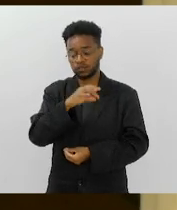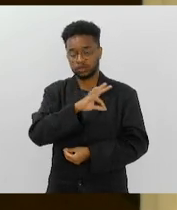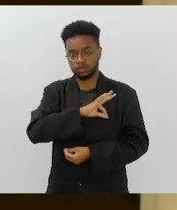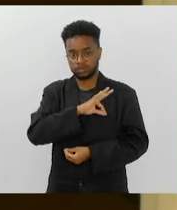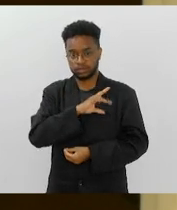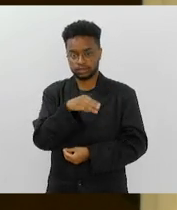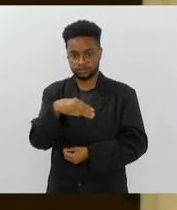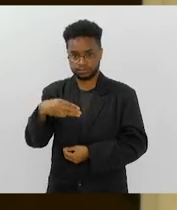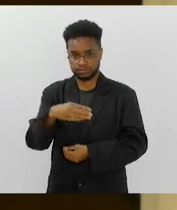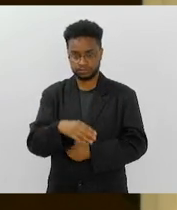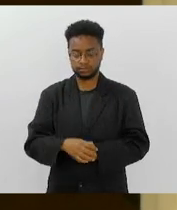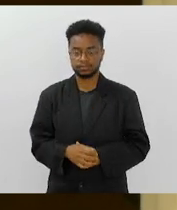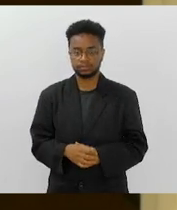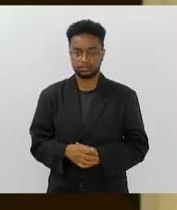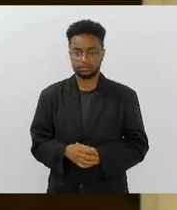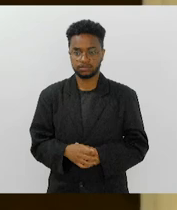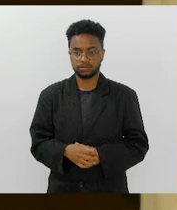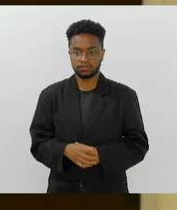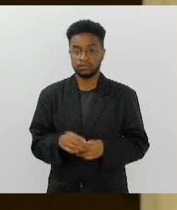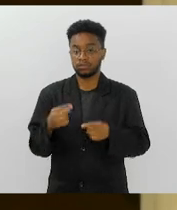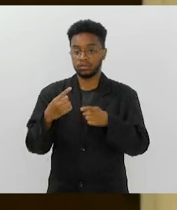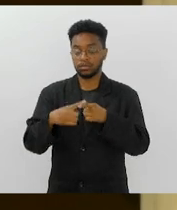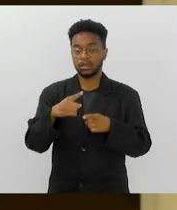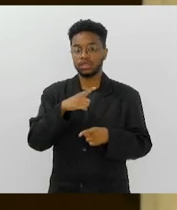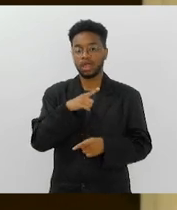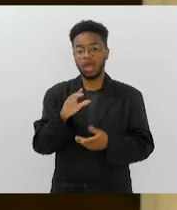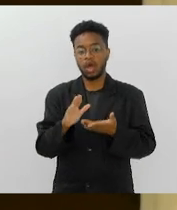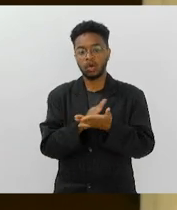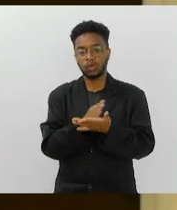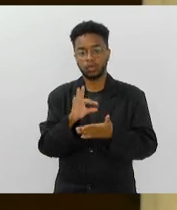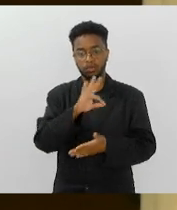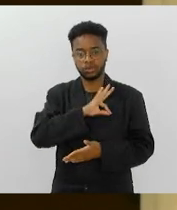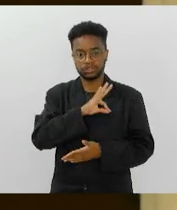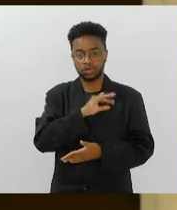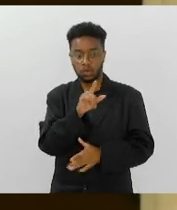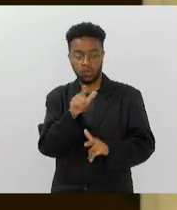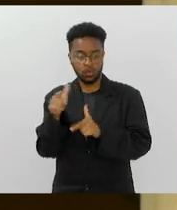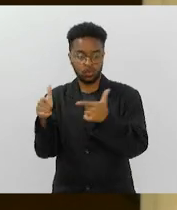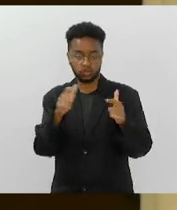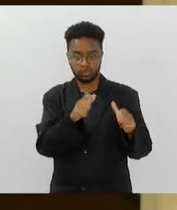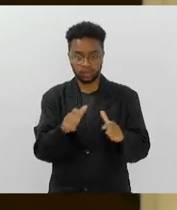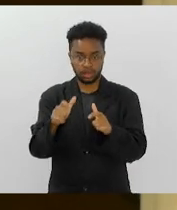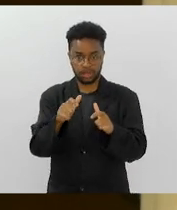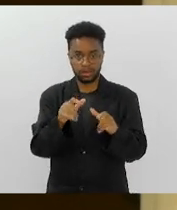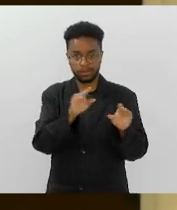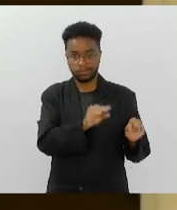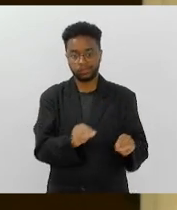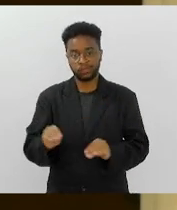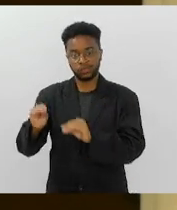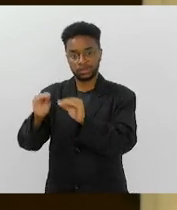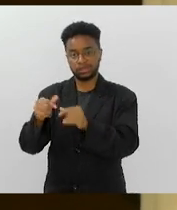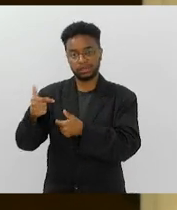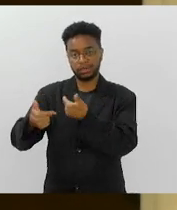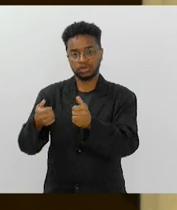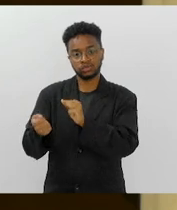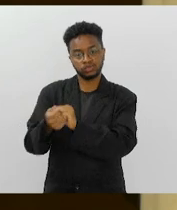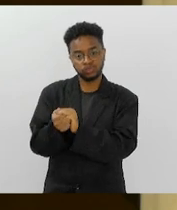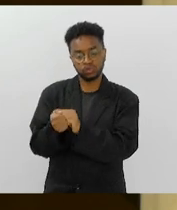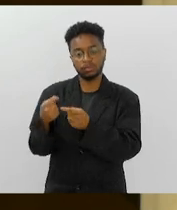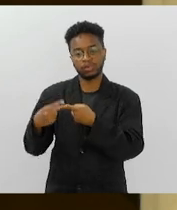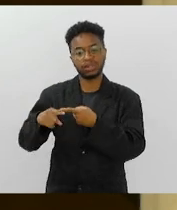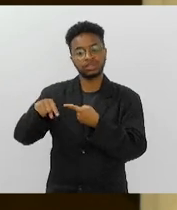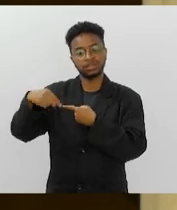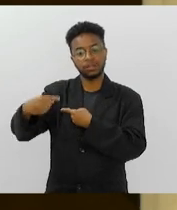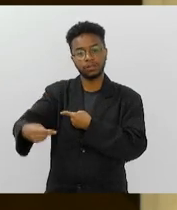militares. A ponto de eu ter policiais que vêm de outra unidade para trabalhar na nossa, que depois que passam pela